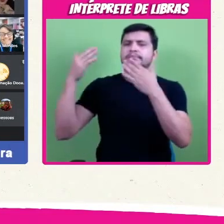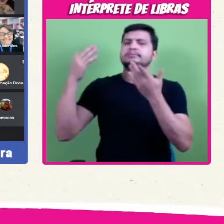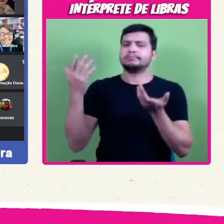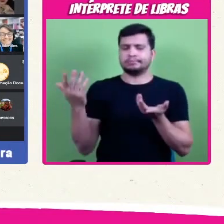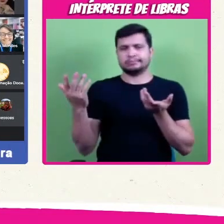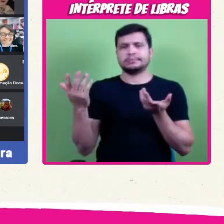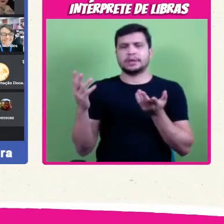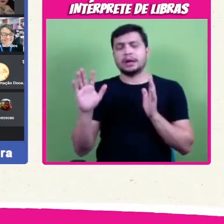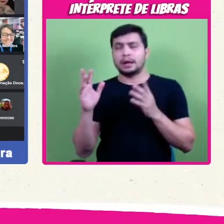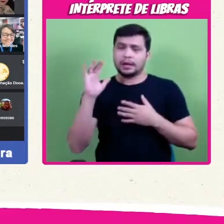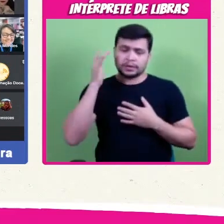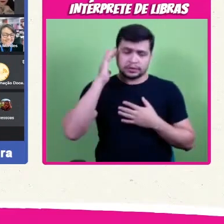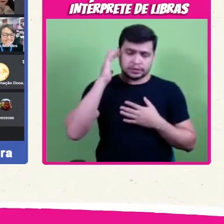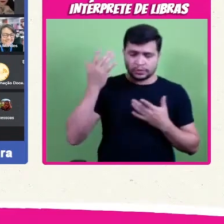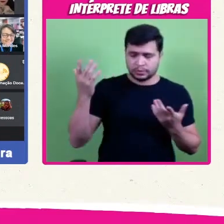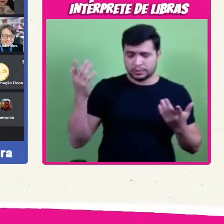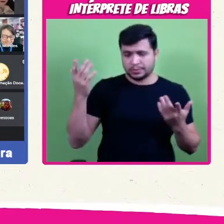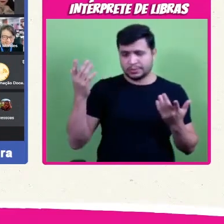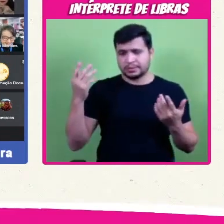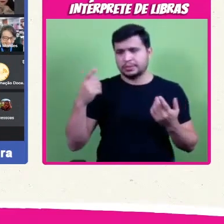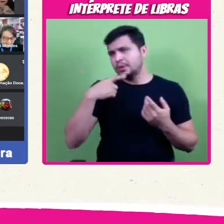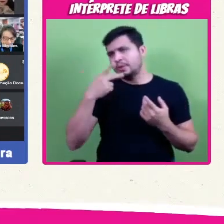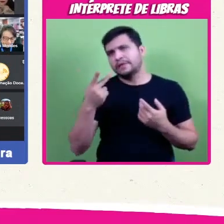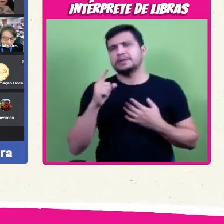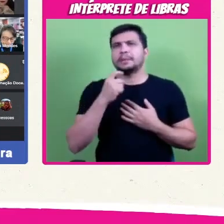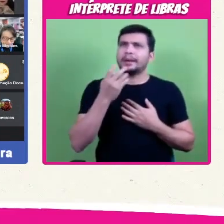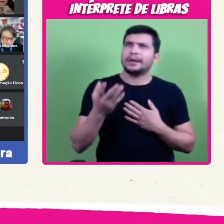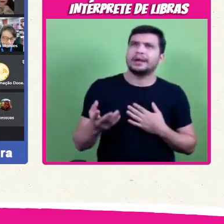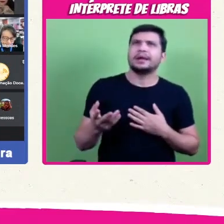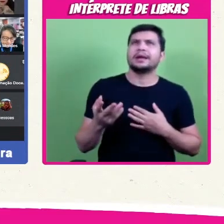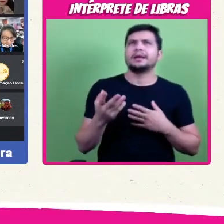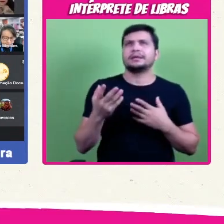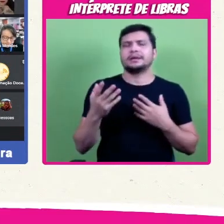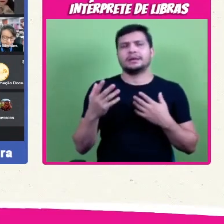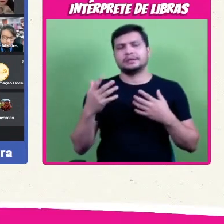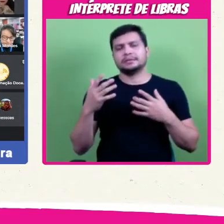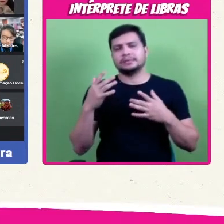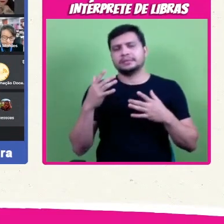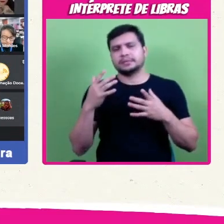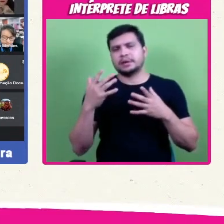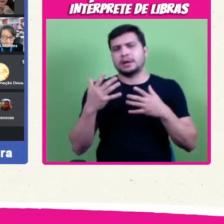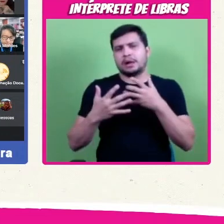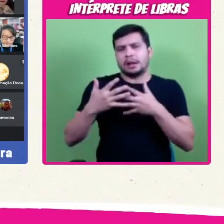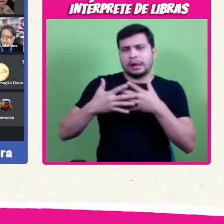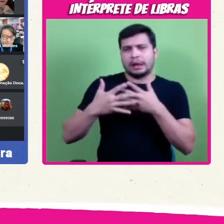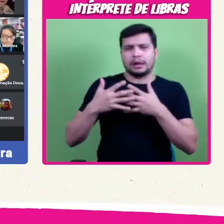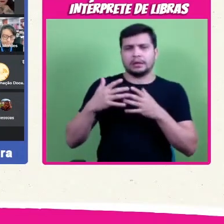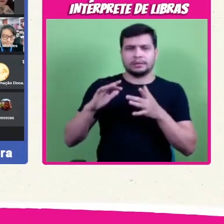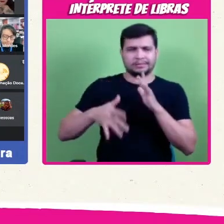achando que não está falando, está travando, e nada disso. Se preocupe com a internet, é assim